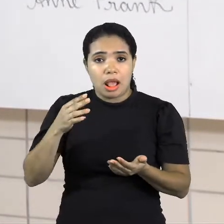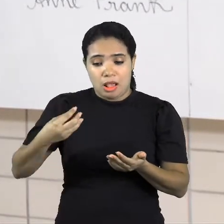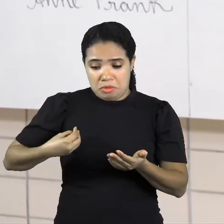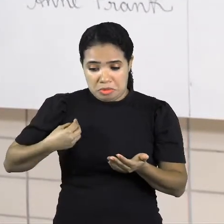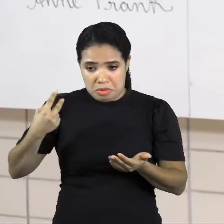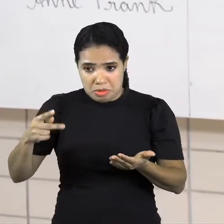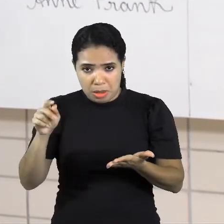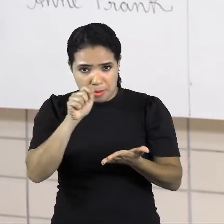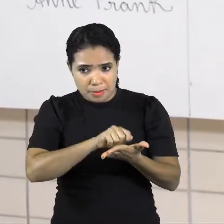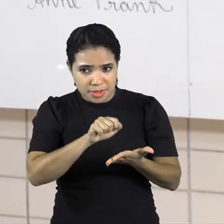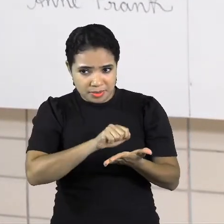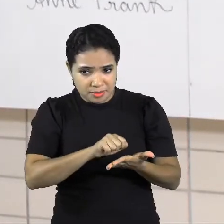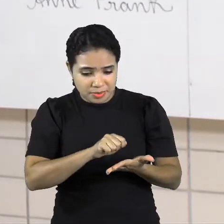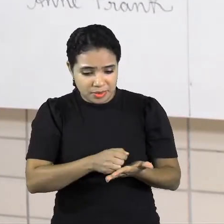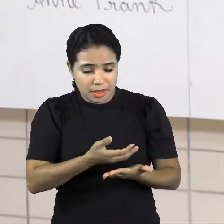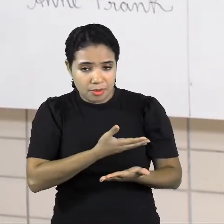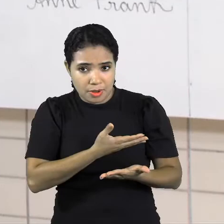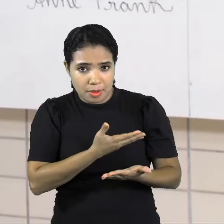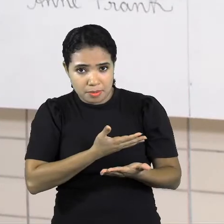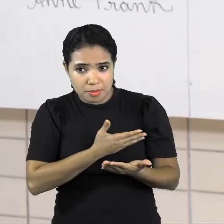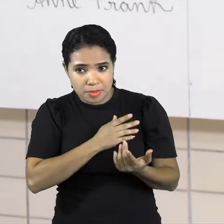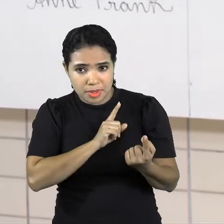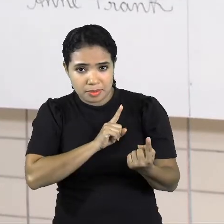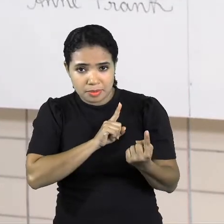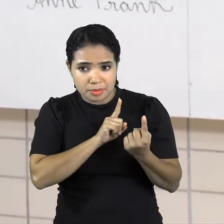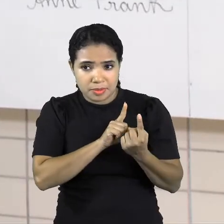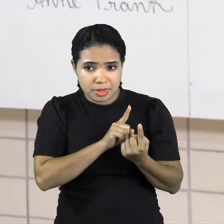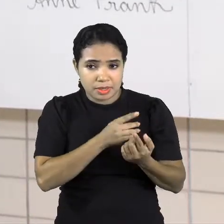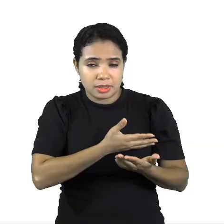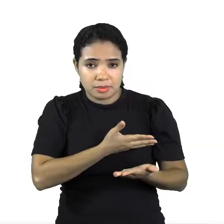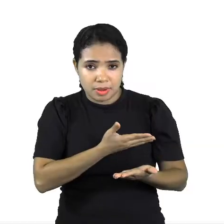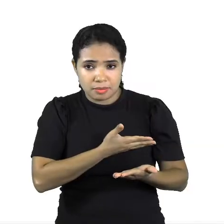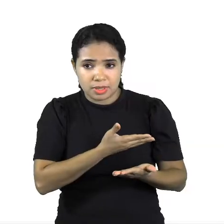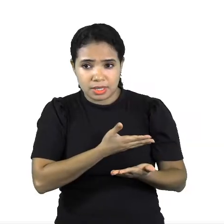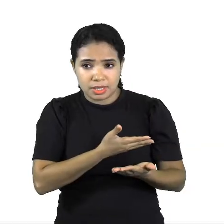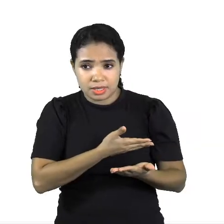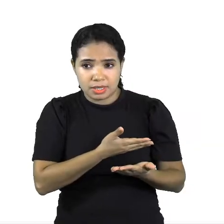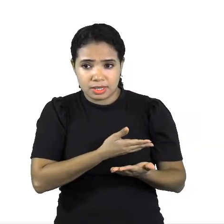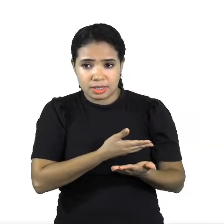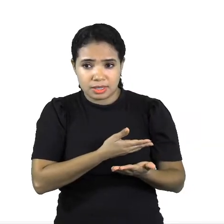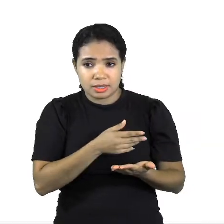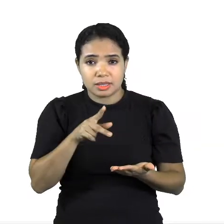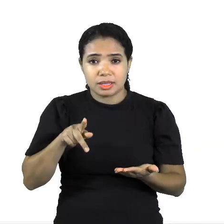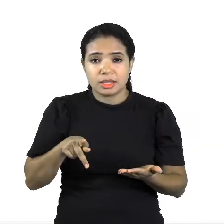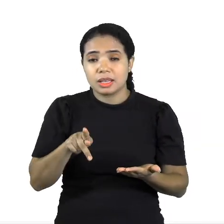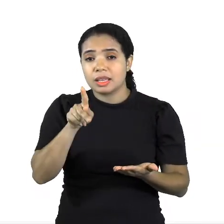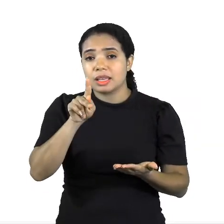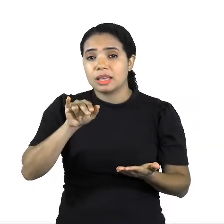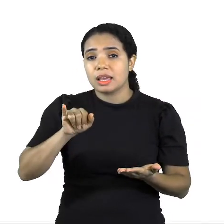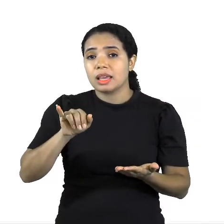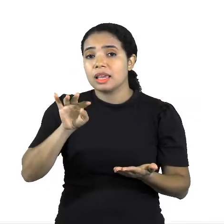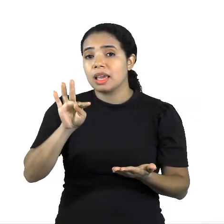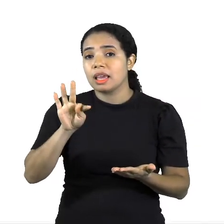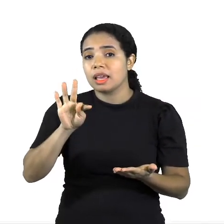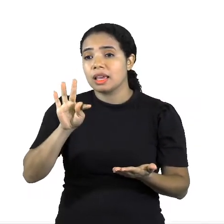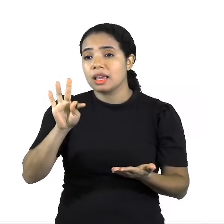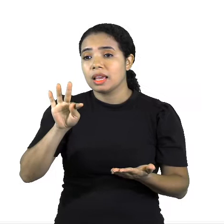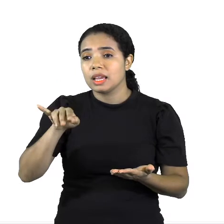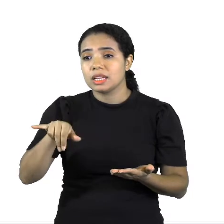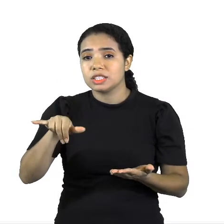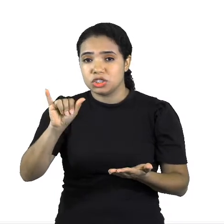trata como uma amiga próxima, olha só esse trecho aí, que ela chama de Kitty, Anne narra